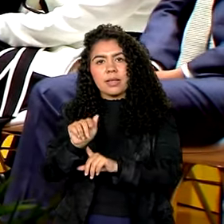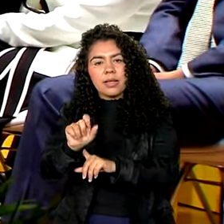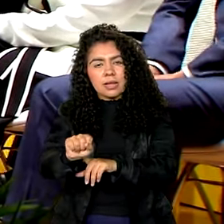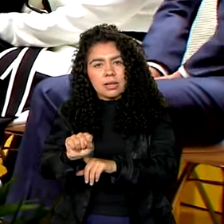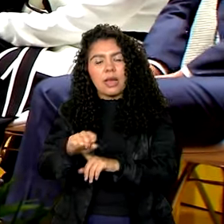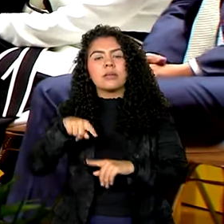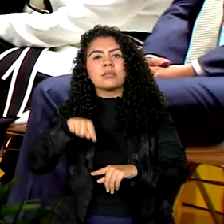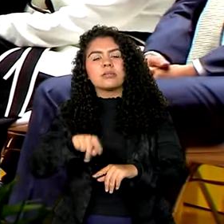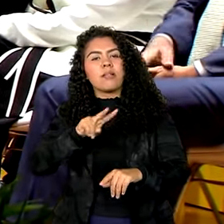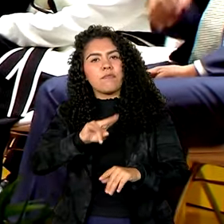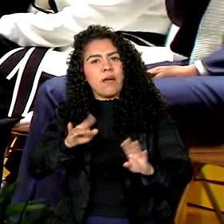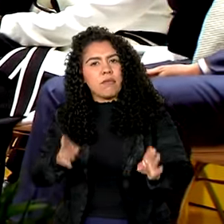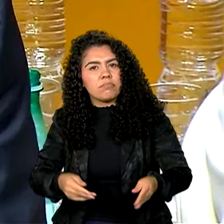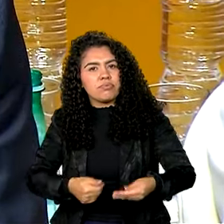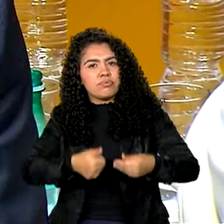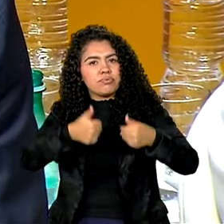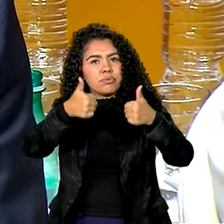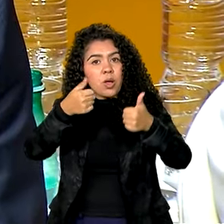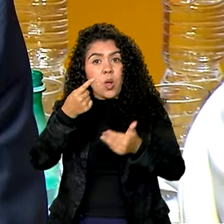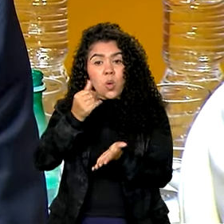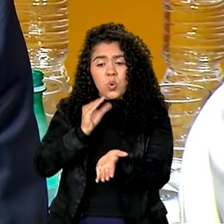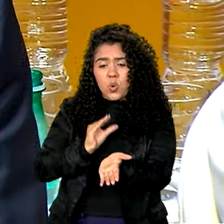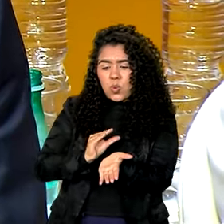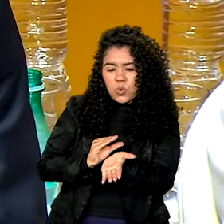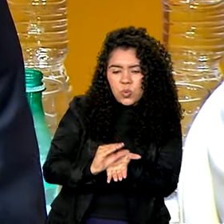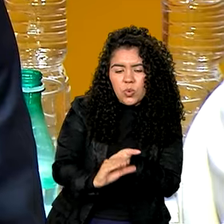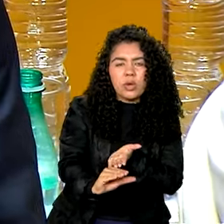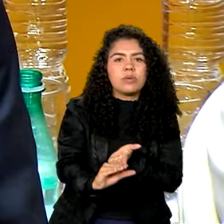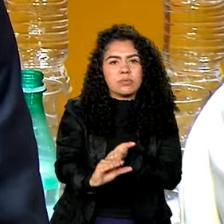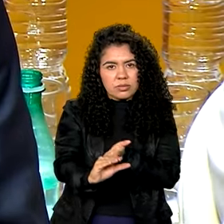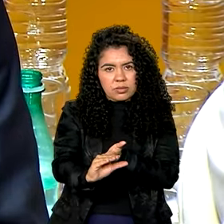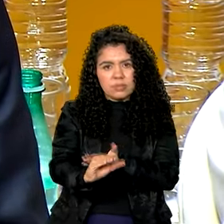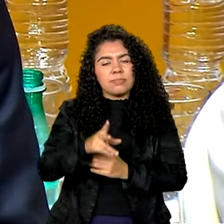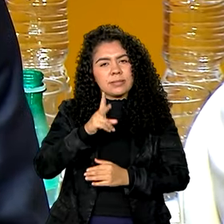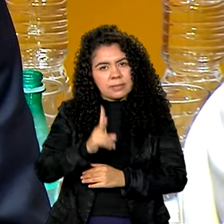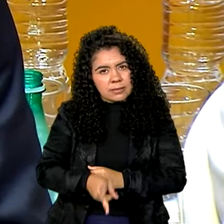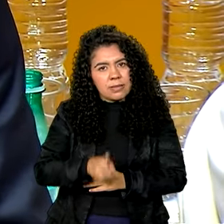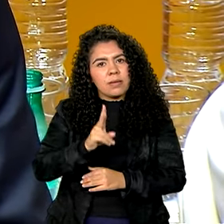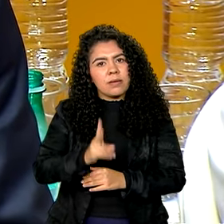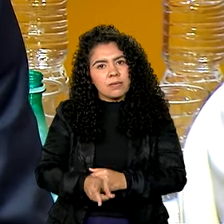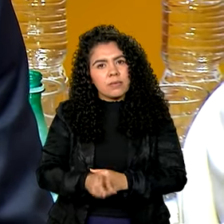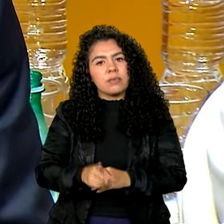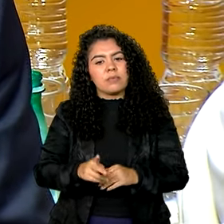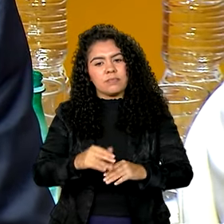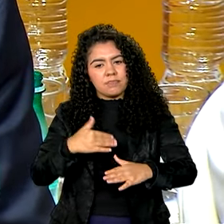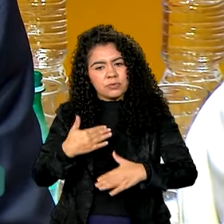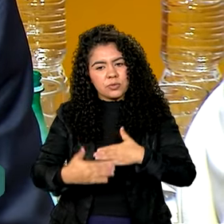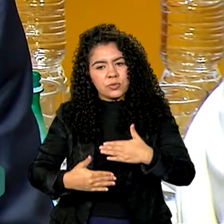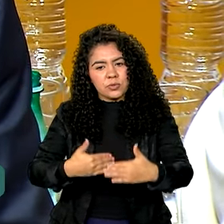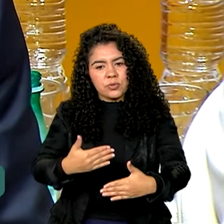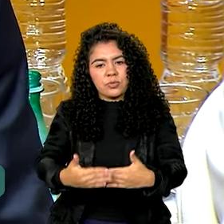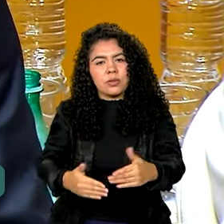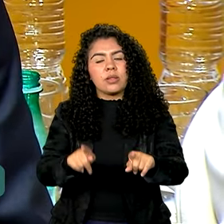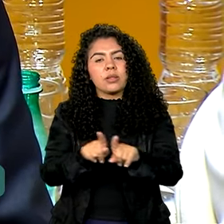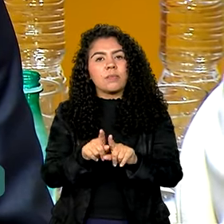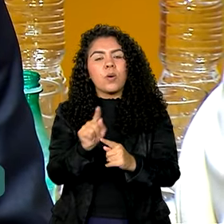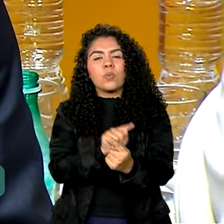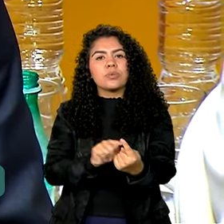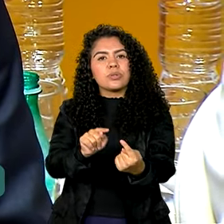serão fortalecidos com investimentos consistentes, mas tempestivos,